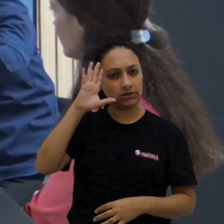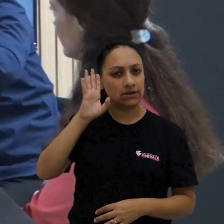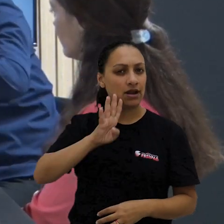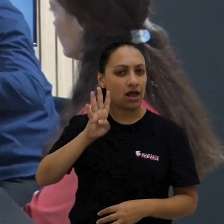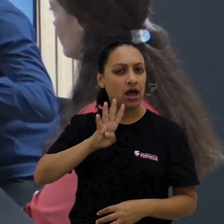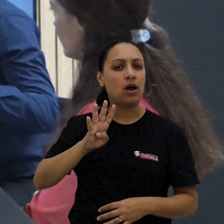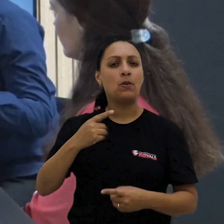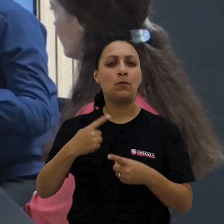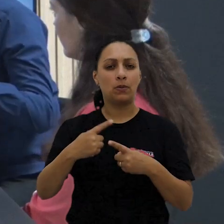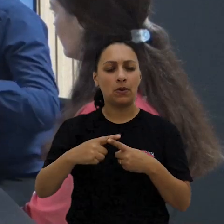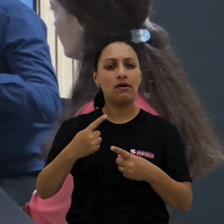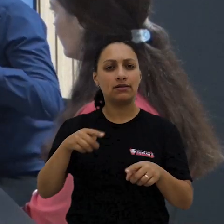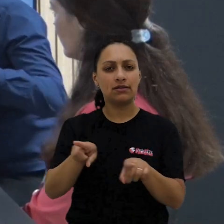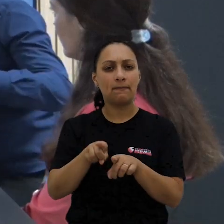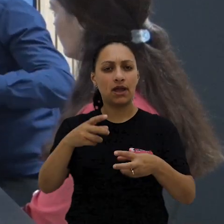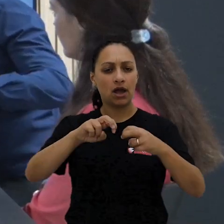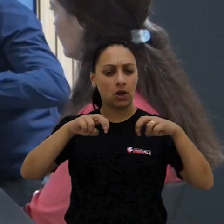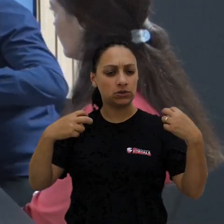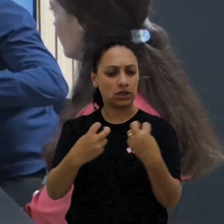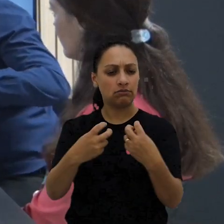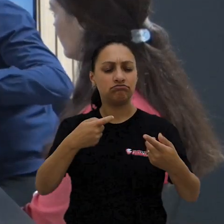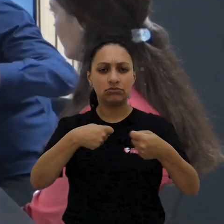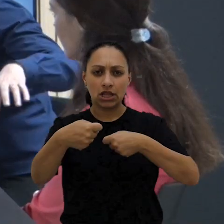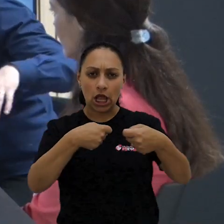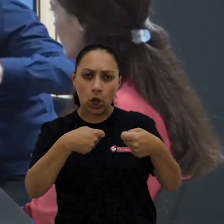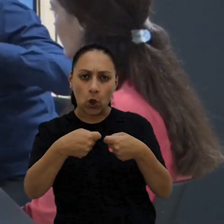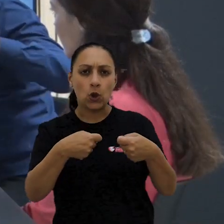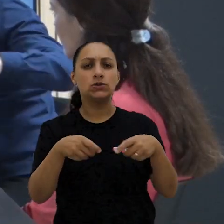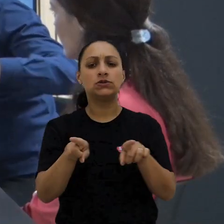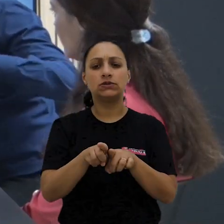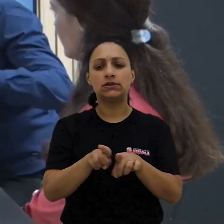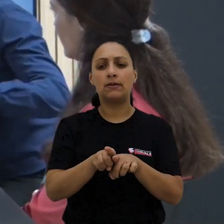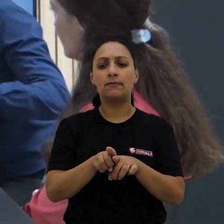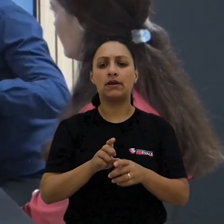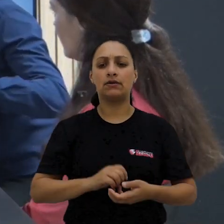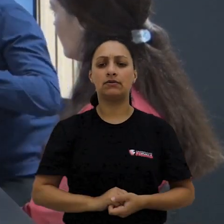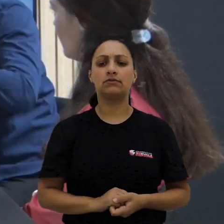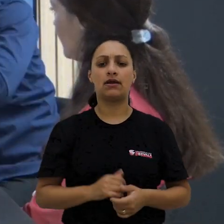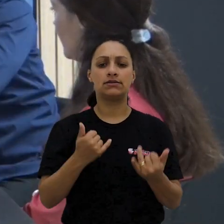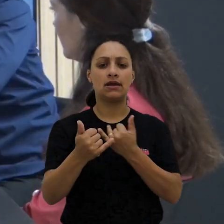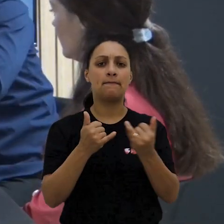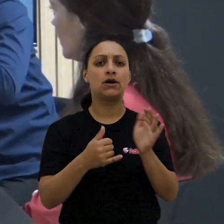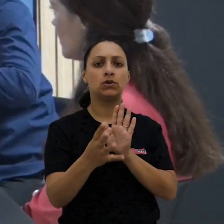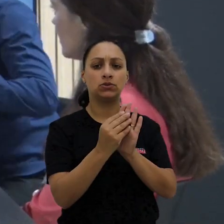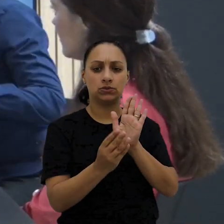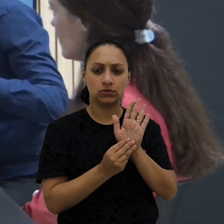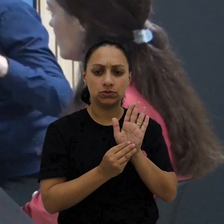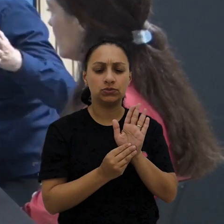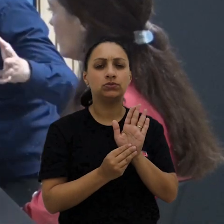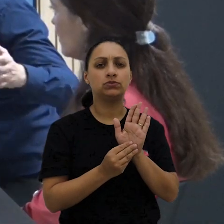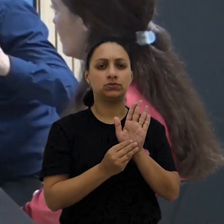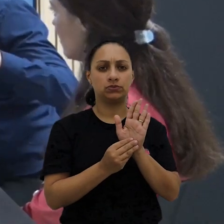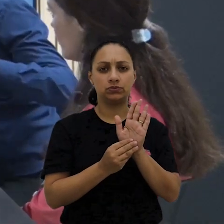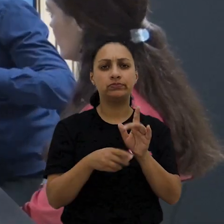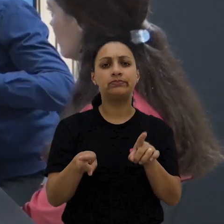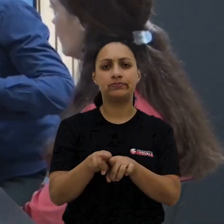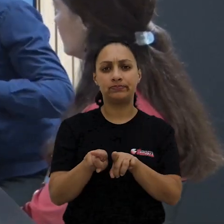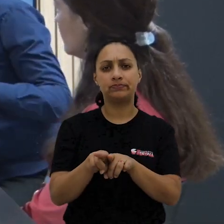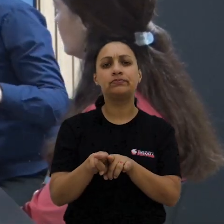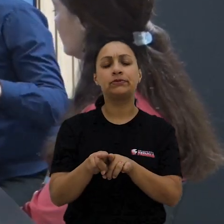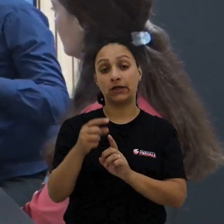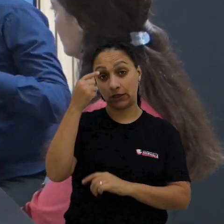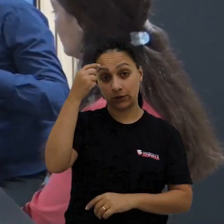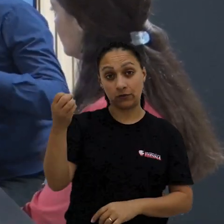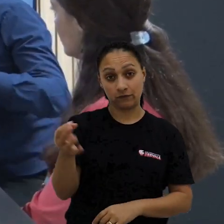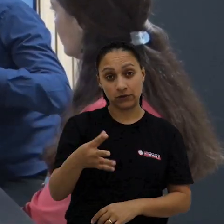os eventos que nem a rodada de negócios, ou até eventos mais intimistas, que acabam Café tendo... com conteúdo, as pílulas de